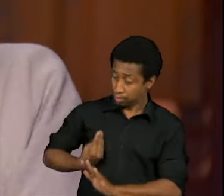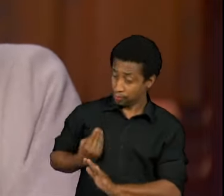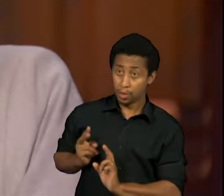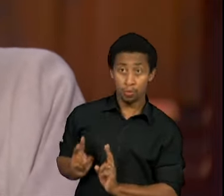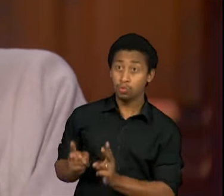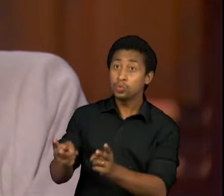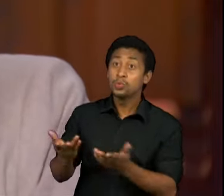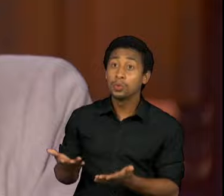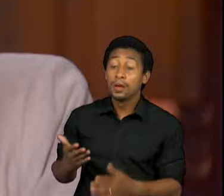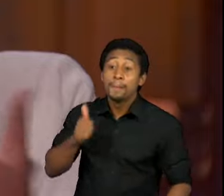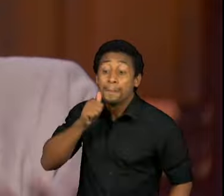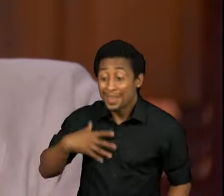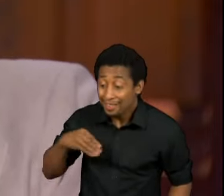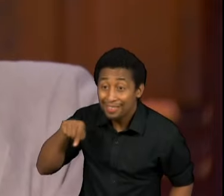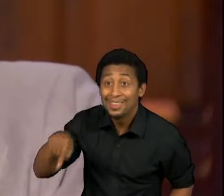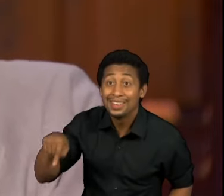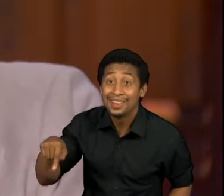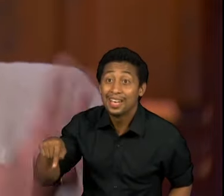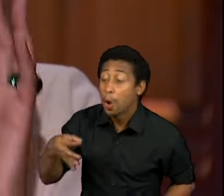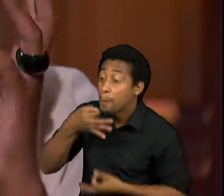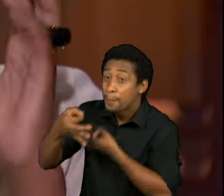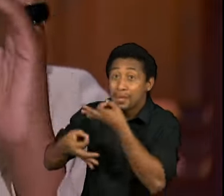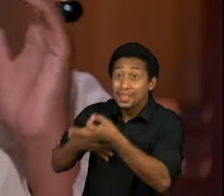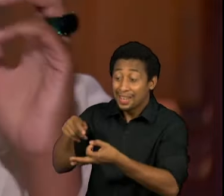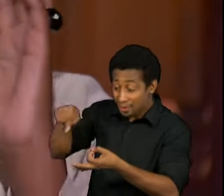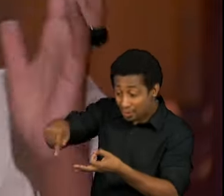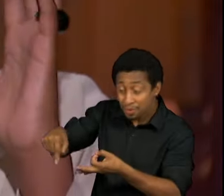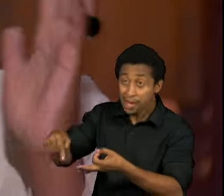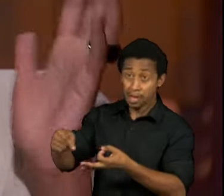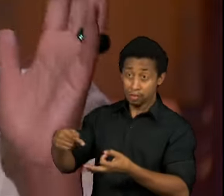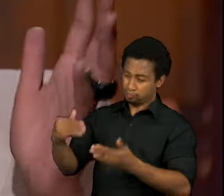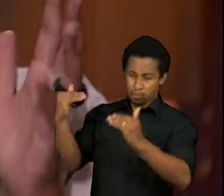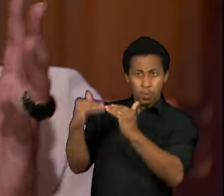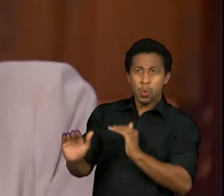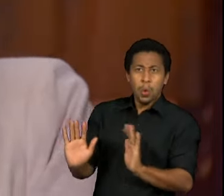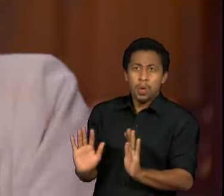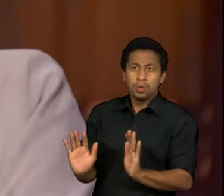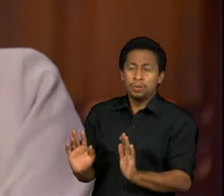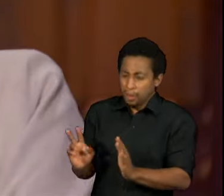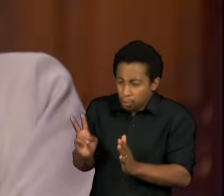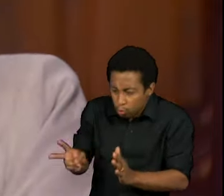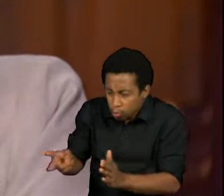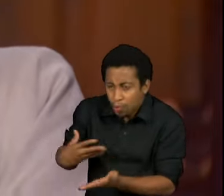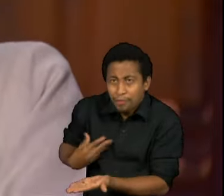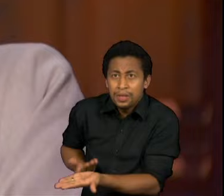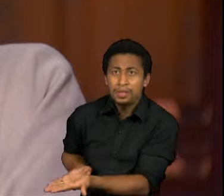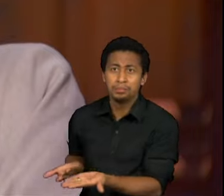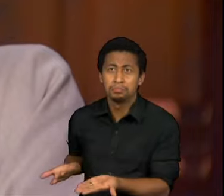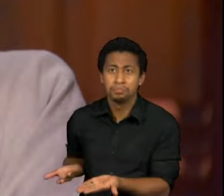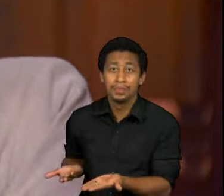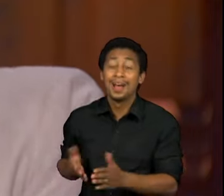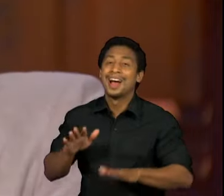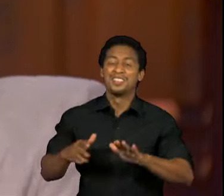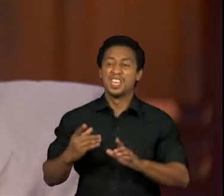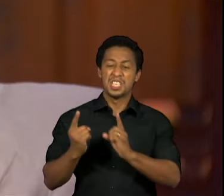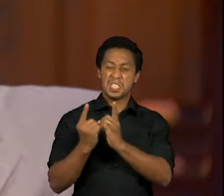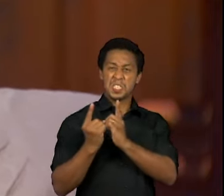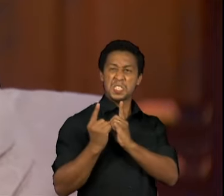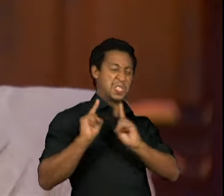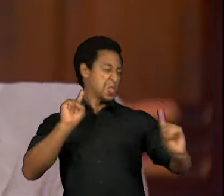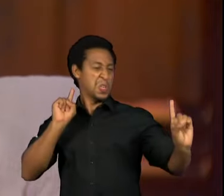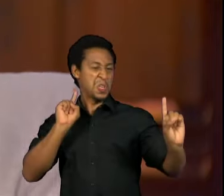coisas que ela fala que Eu discordo dela é o ser humano que eu mais amo na vida então tô fazendo numa paranoia aí também não vou te ver mais aí